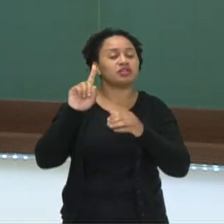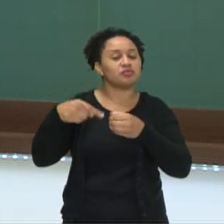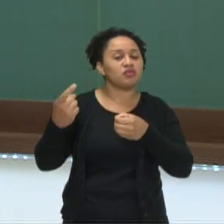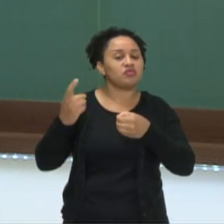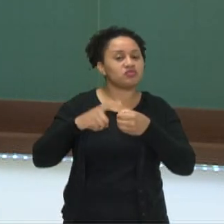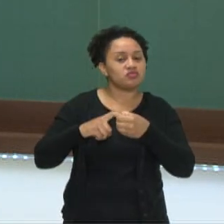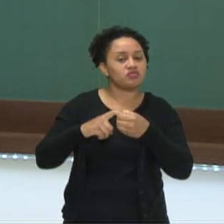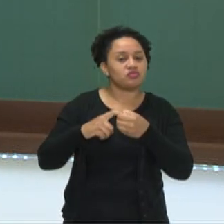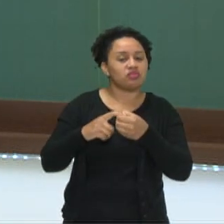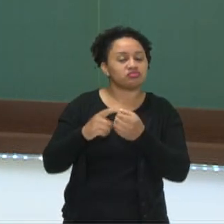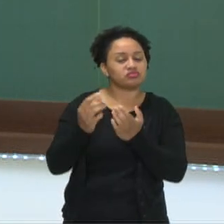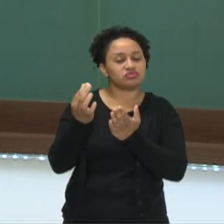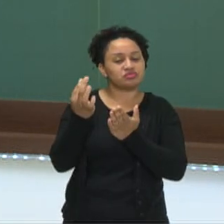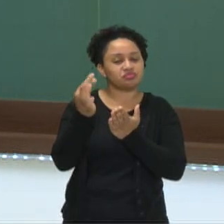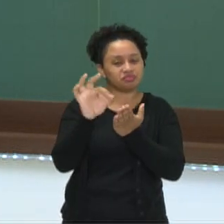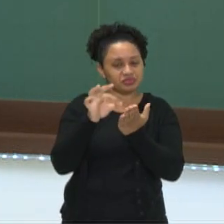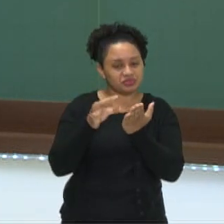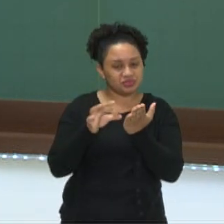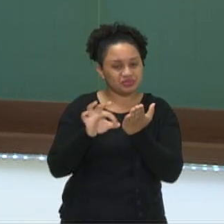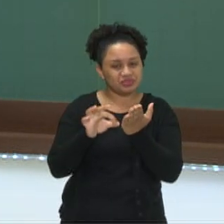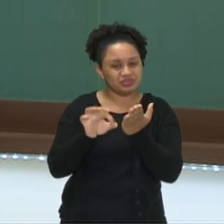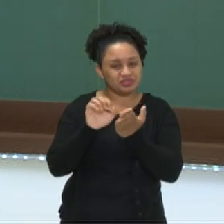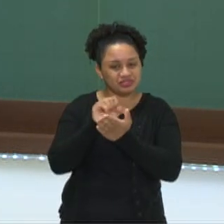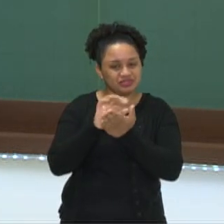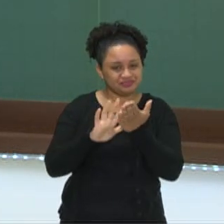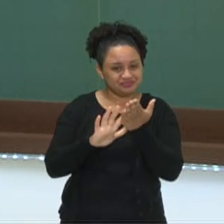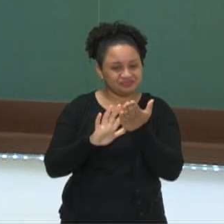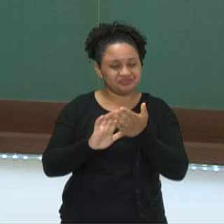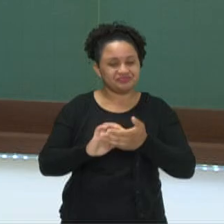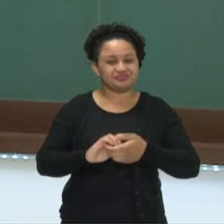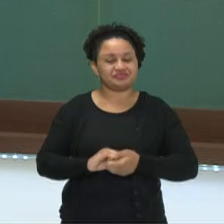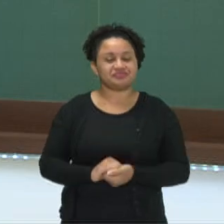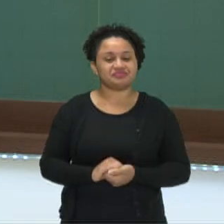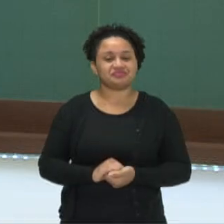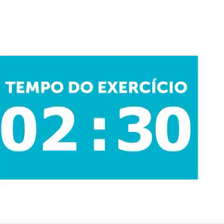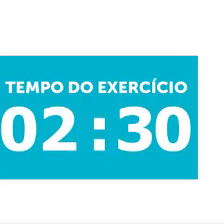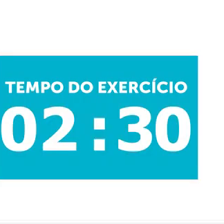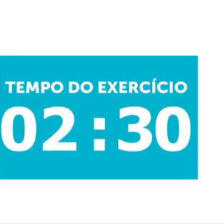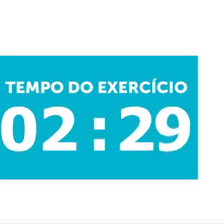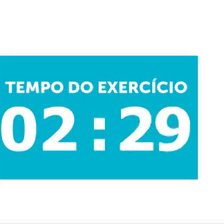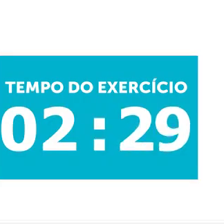daqui a pouquinho para a gente conferir junto essa resposta. Até daqui a pouco.